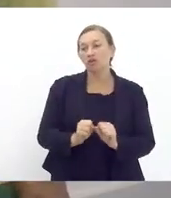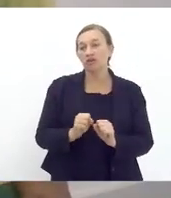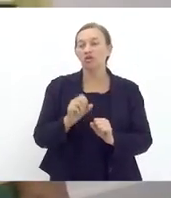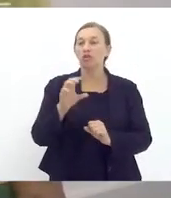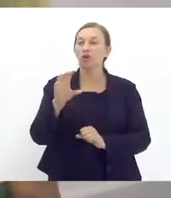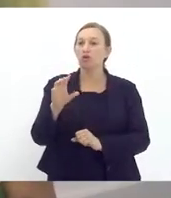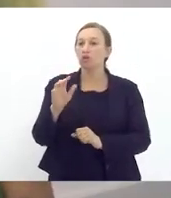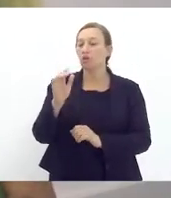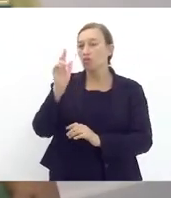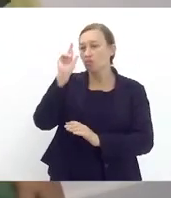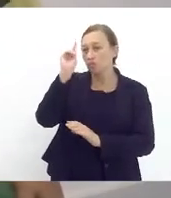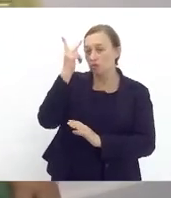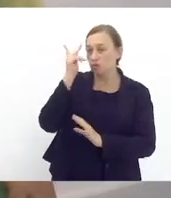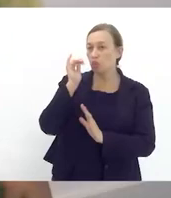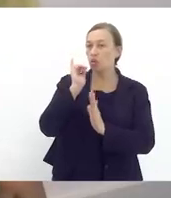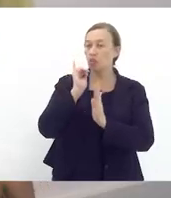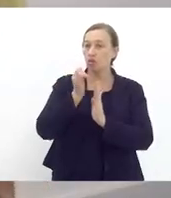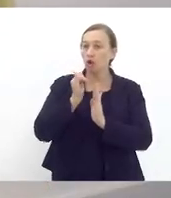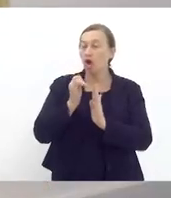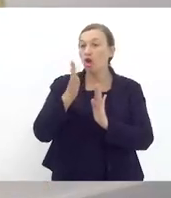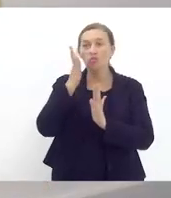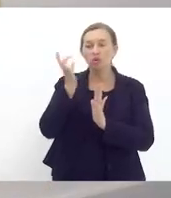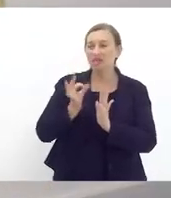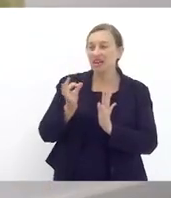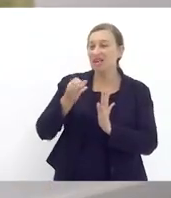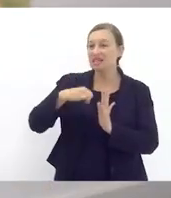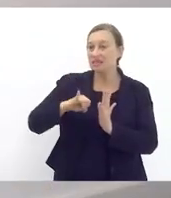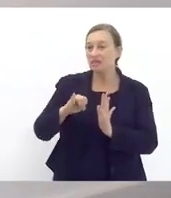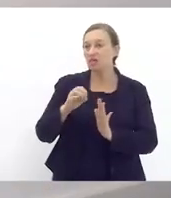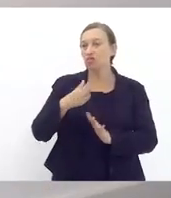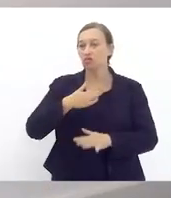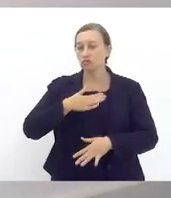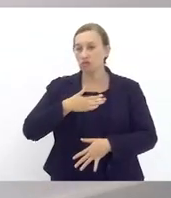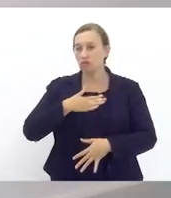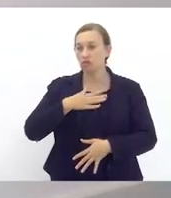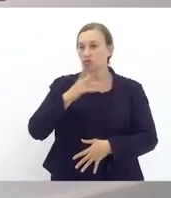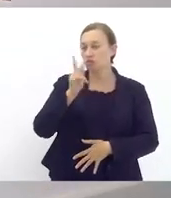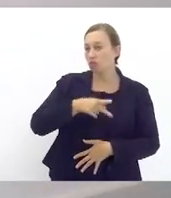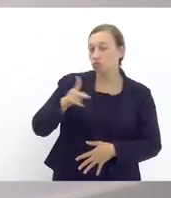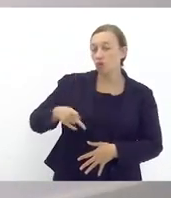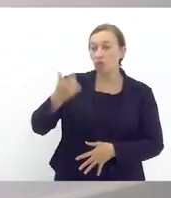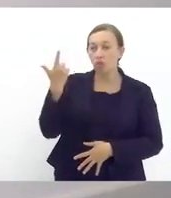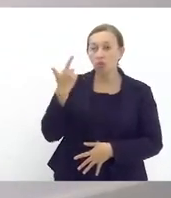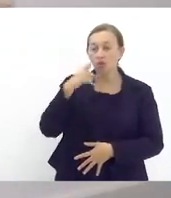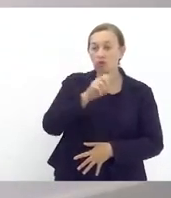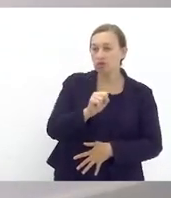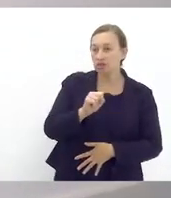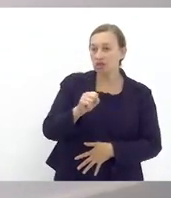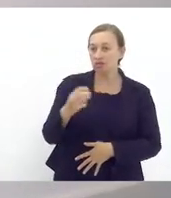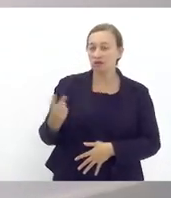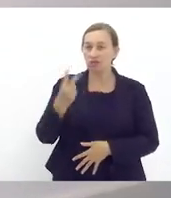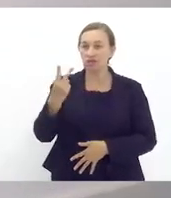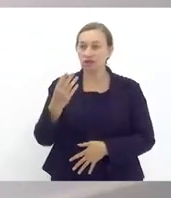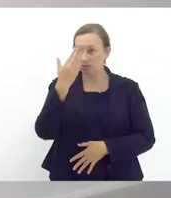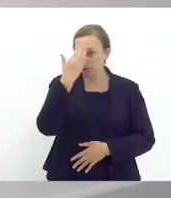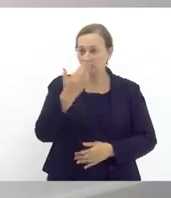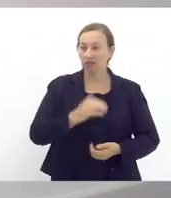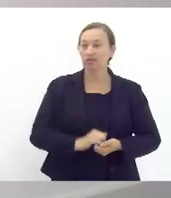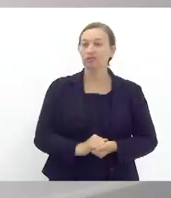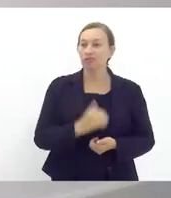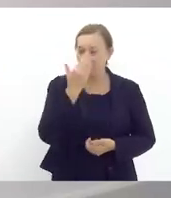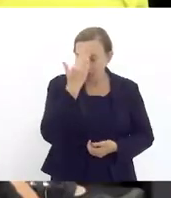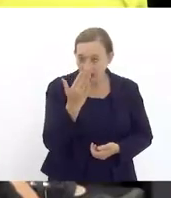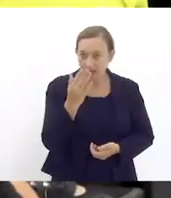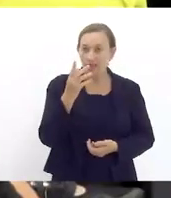mas eu não sei se meus Mestres vão conseguir ser contemplados nisso obrigado obrigada